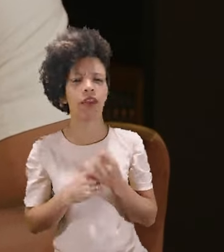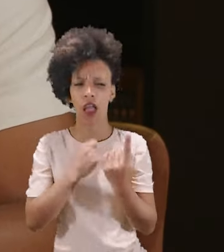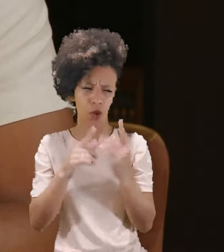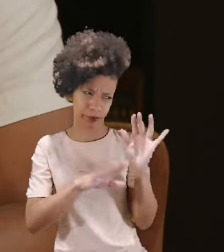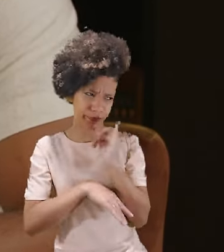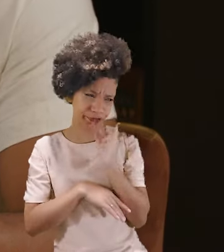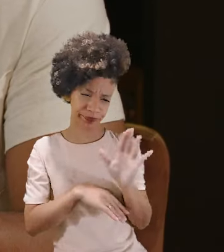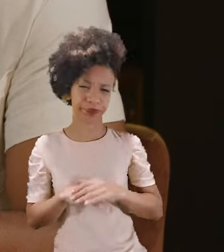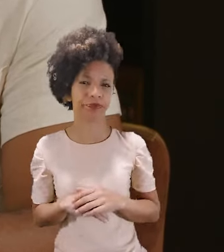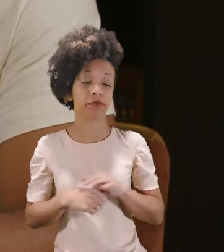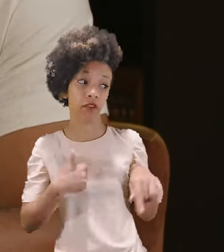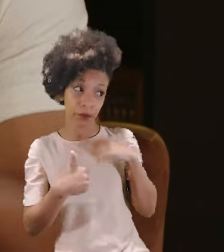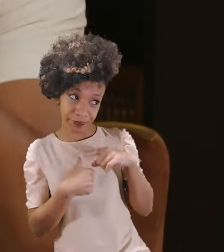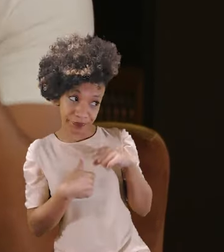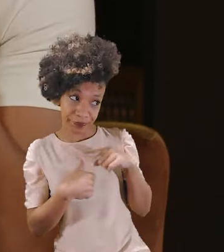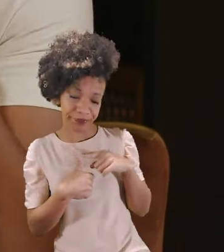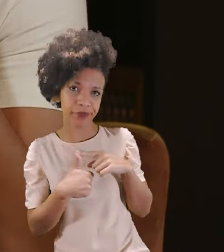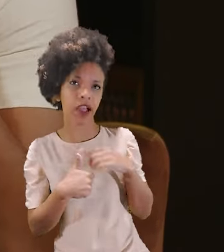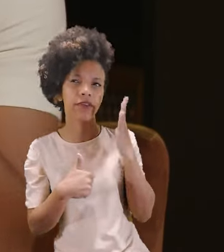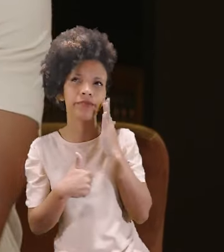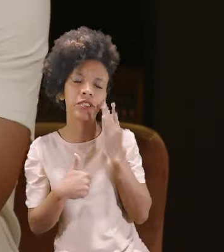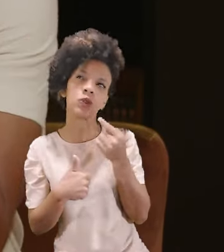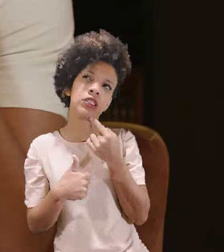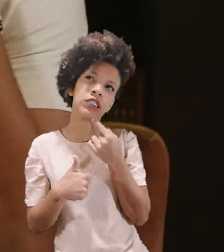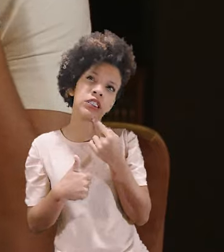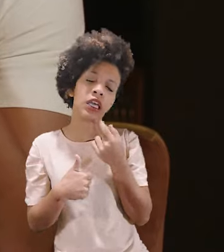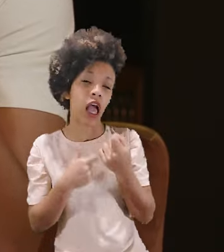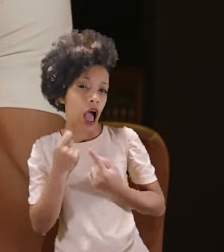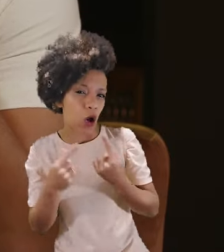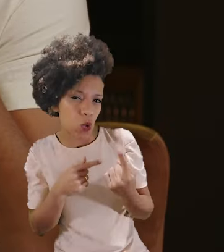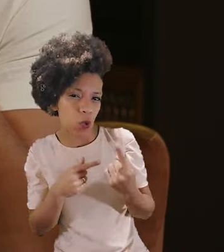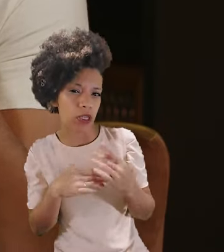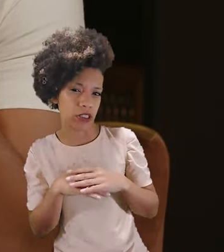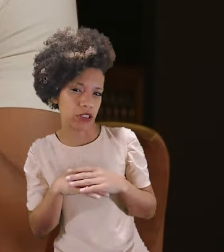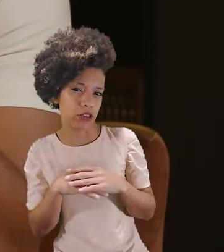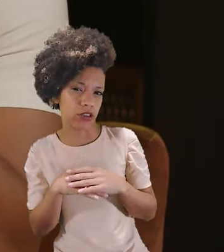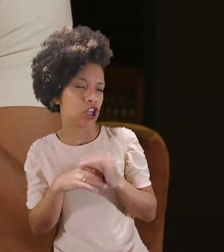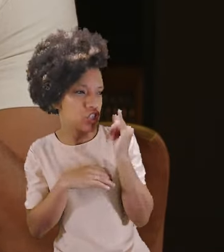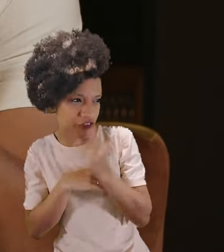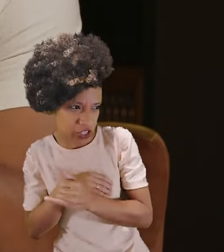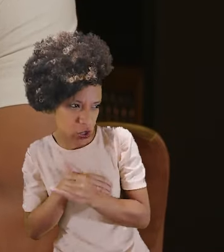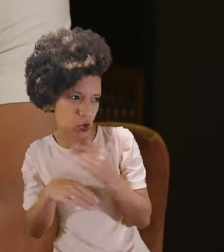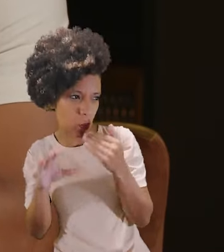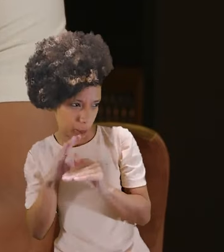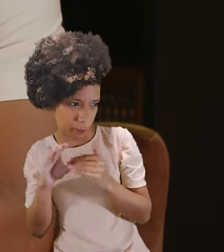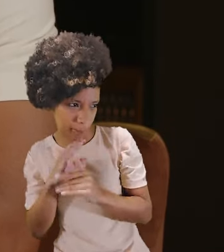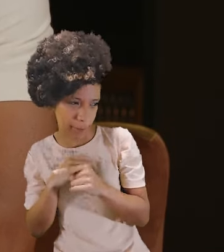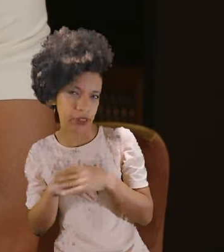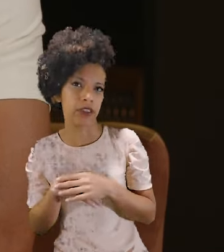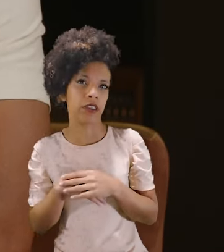algumas coisas assim né primeiro que eu fiquei sabendo a que algumas mensagens de avisos